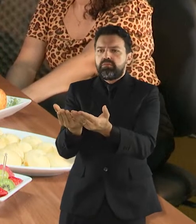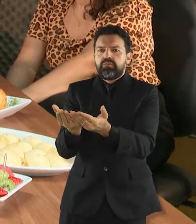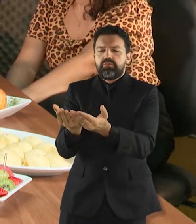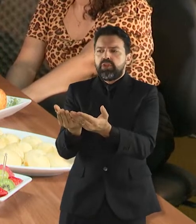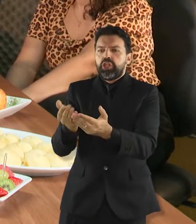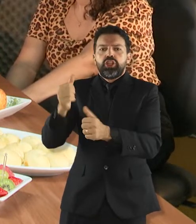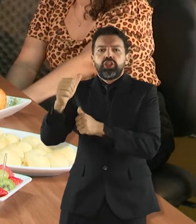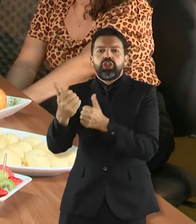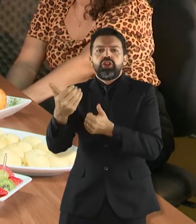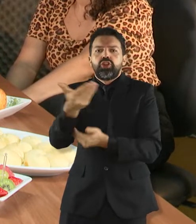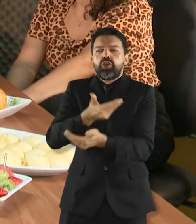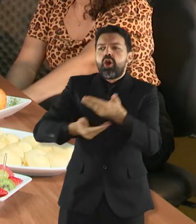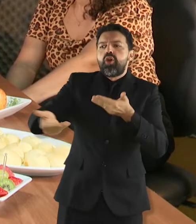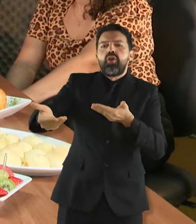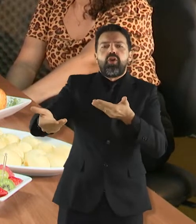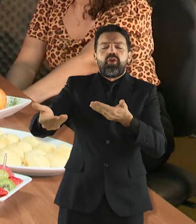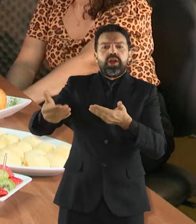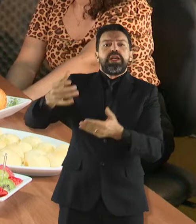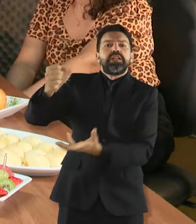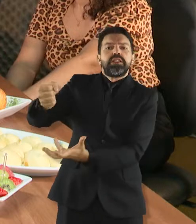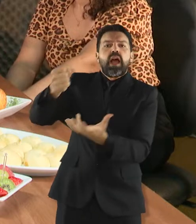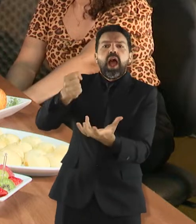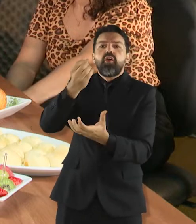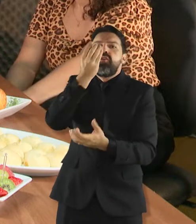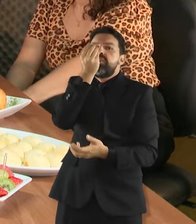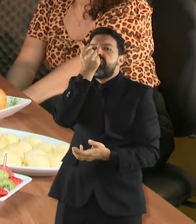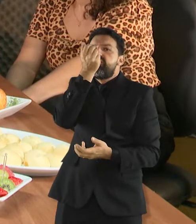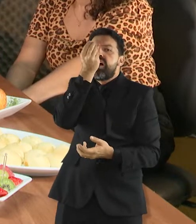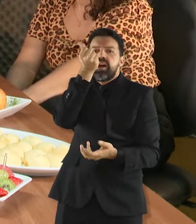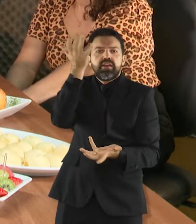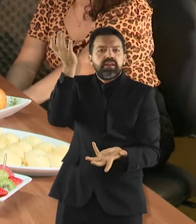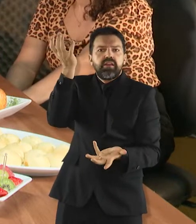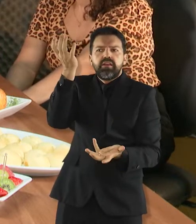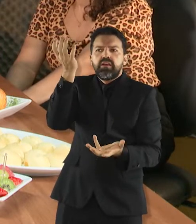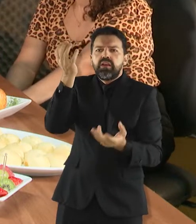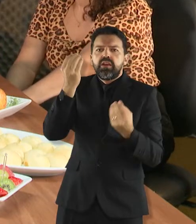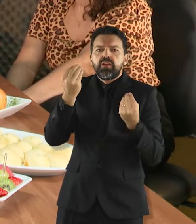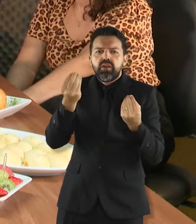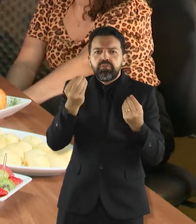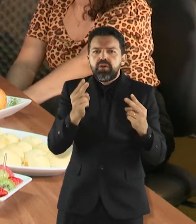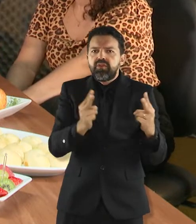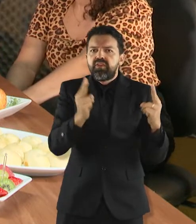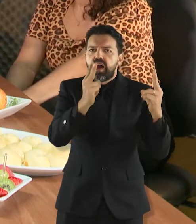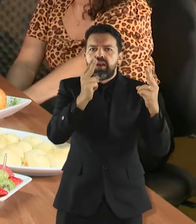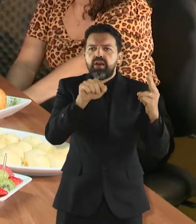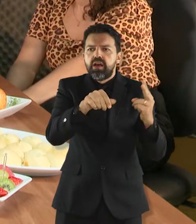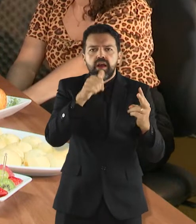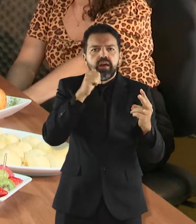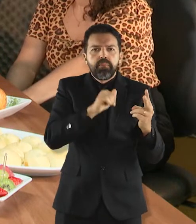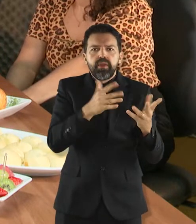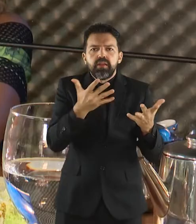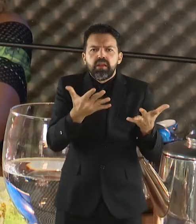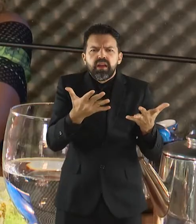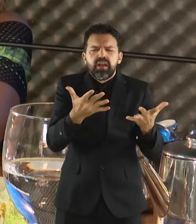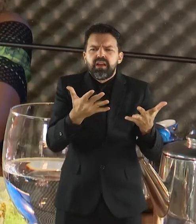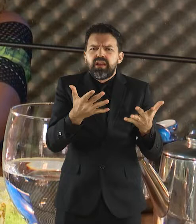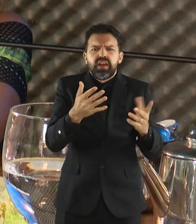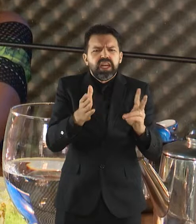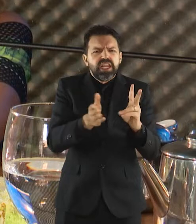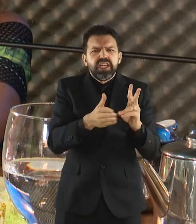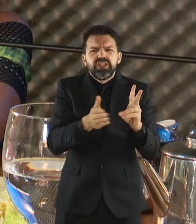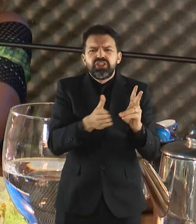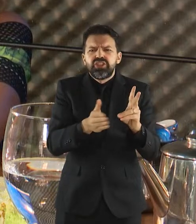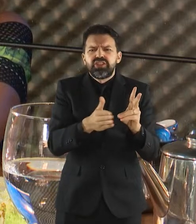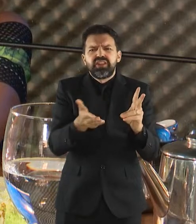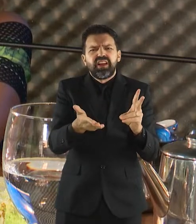companheiro dela, por uma saca de farinha. Então, assim, o valor da mulher ainda, né, e no caso da mulher indígena, no